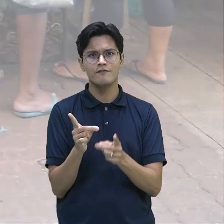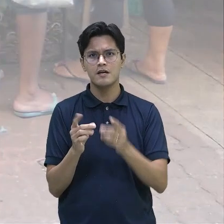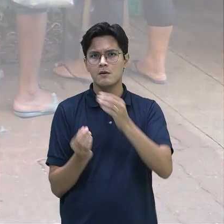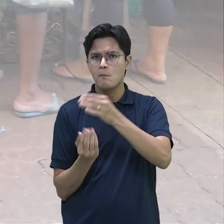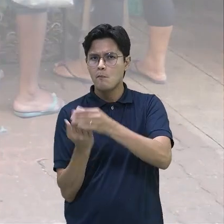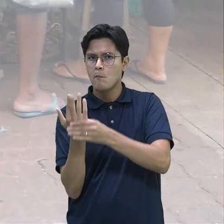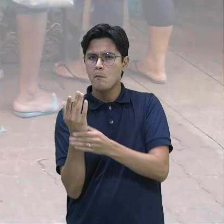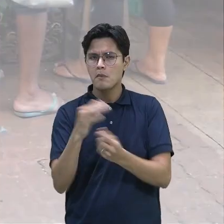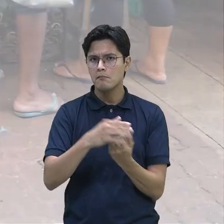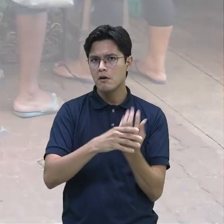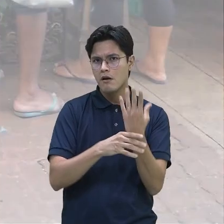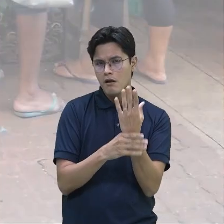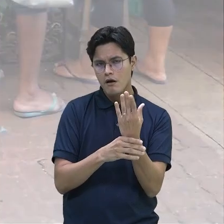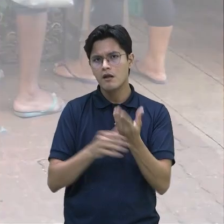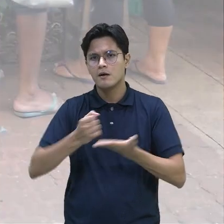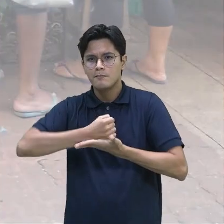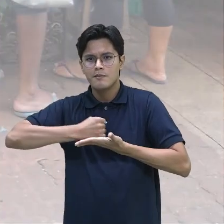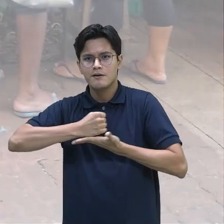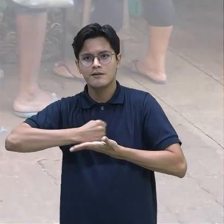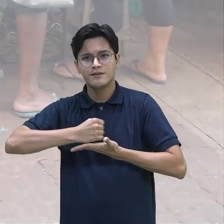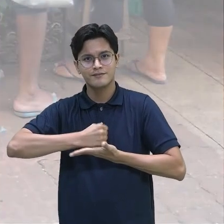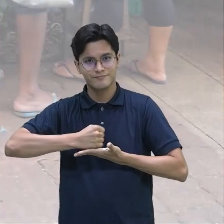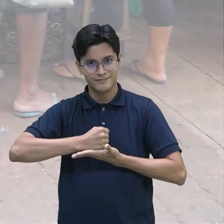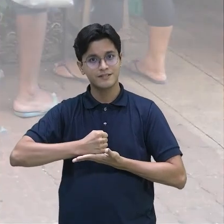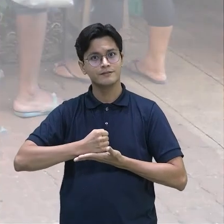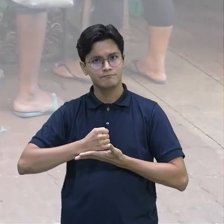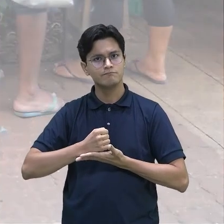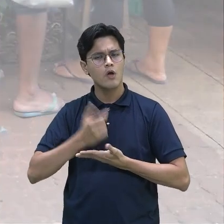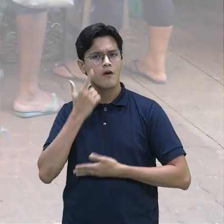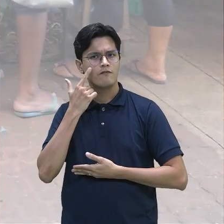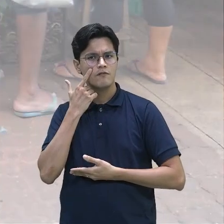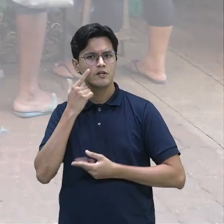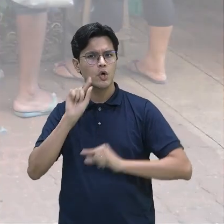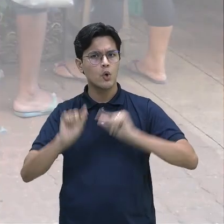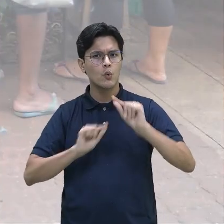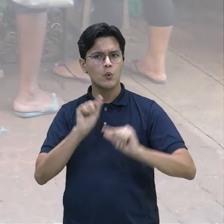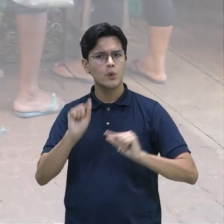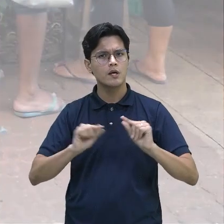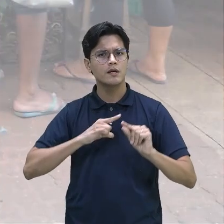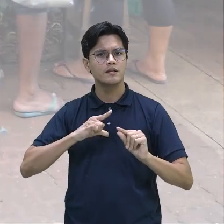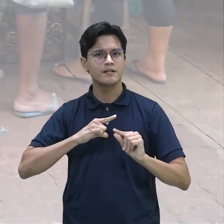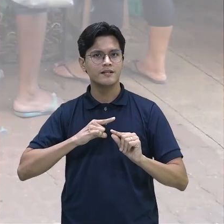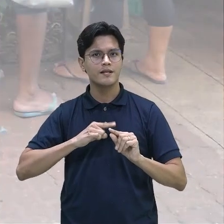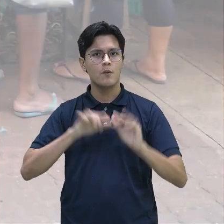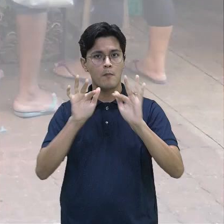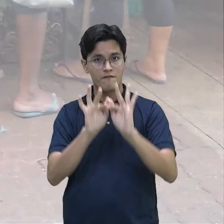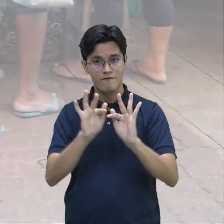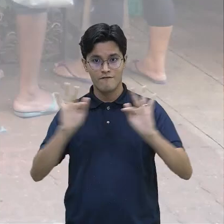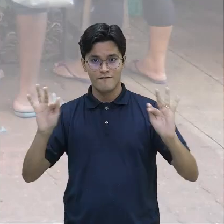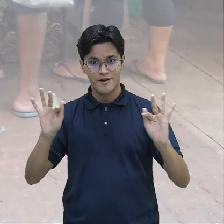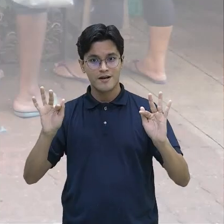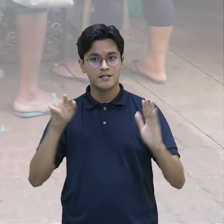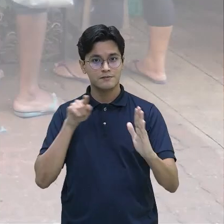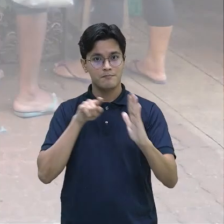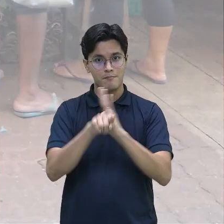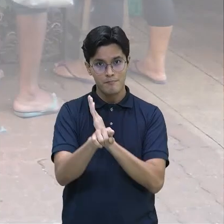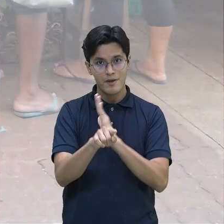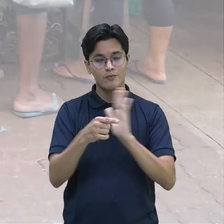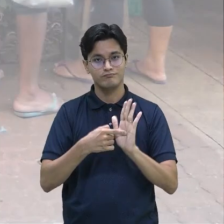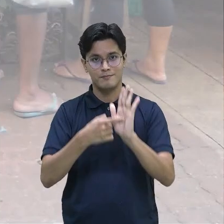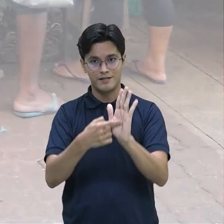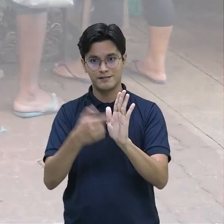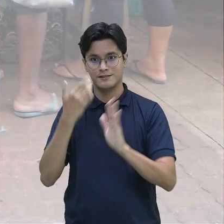tiveram algum beneficiamento. Vejam aqui vocês, ó, que nós temos uma pergunta, né? Eu tenho uma pergunta para fazer para